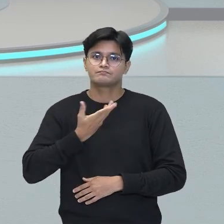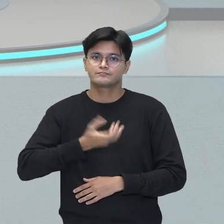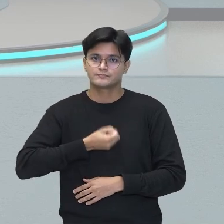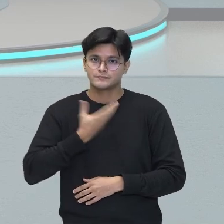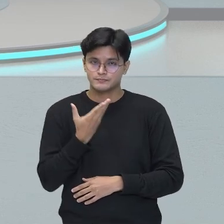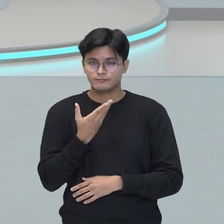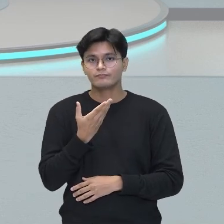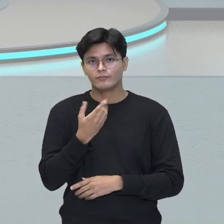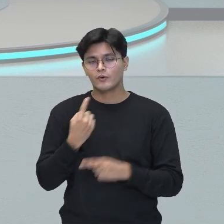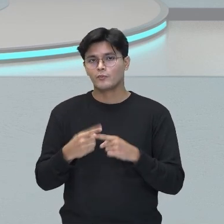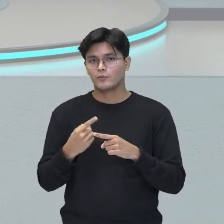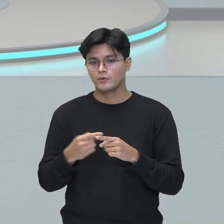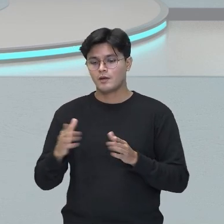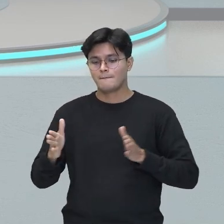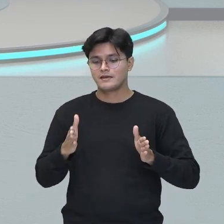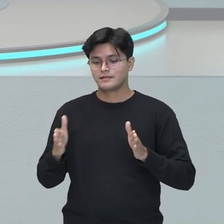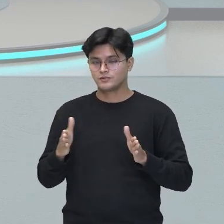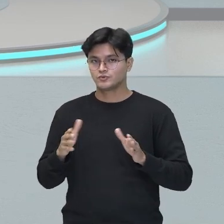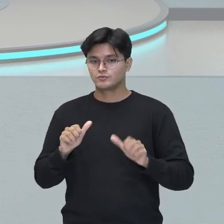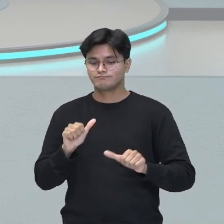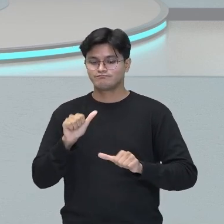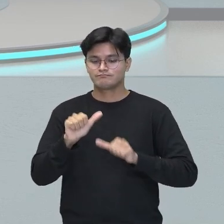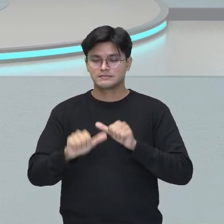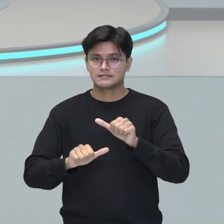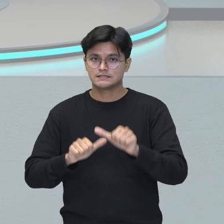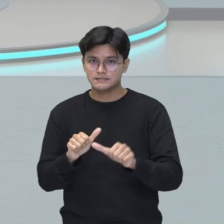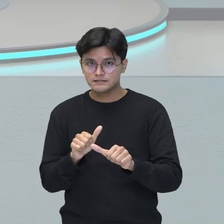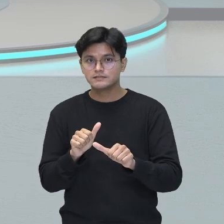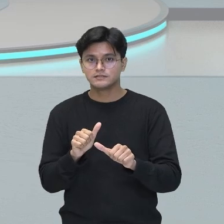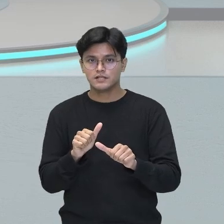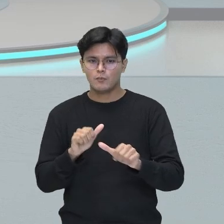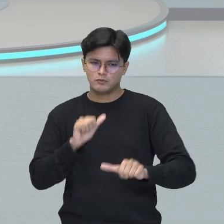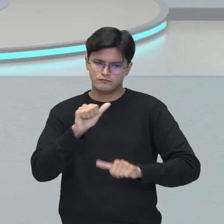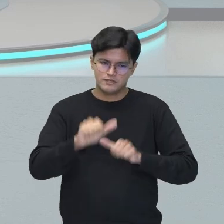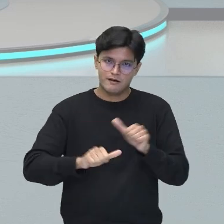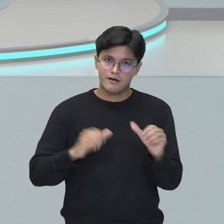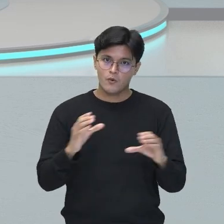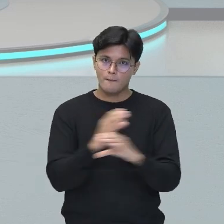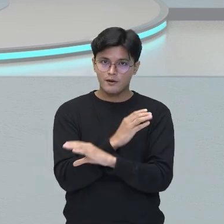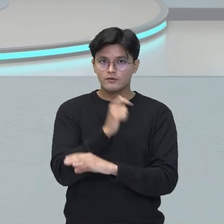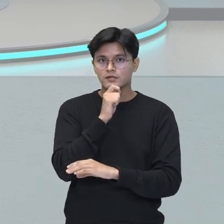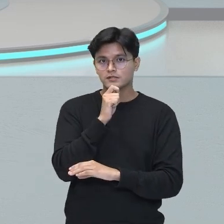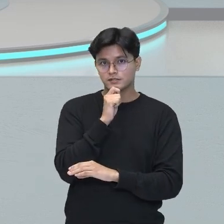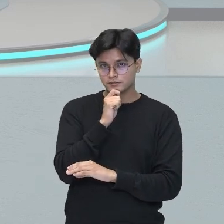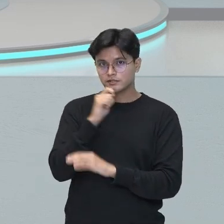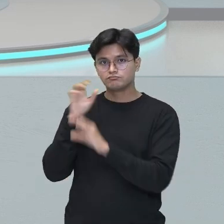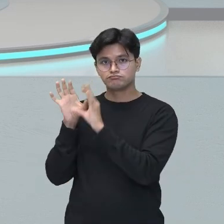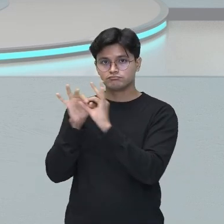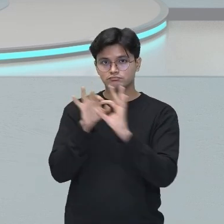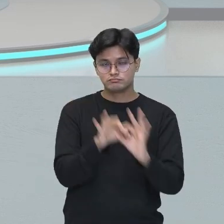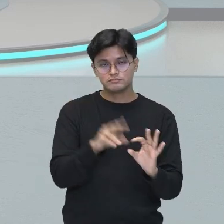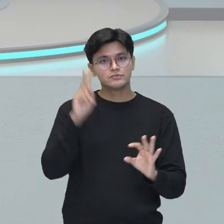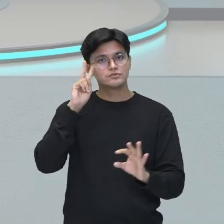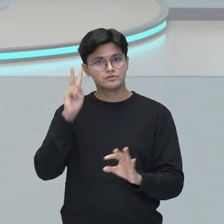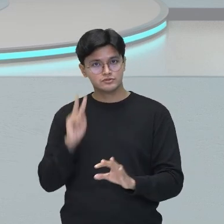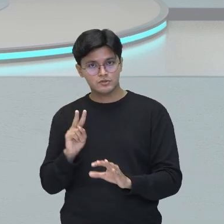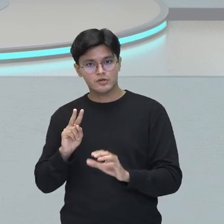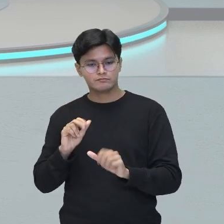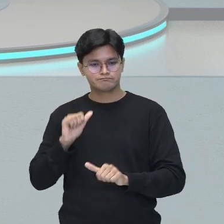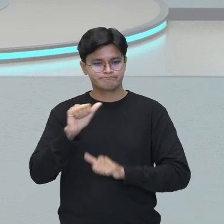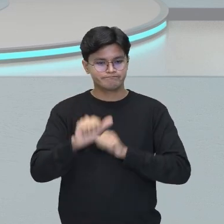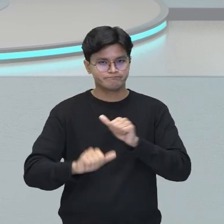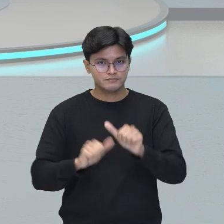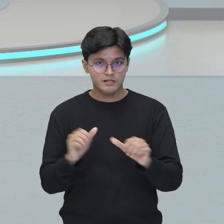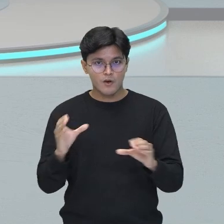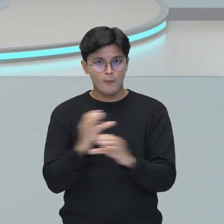está realmente né modificada o contexto histórico tudo porque quando uma transição né